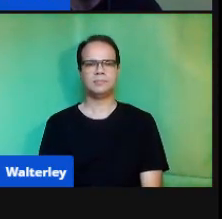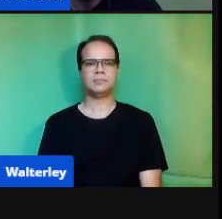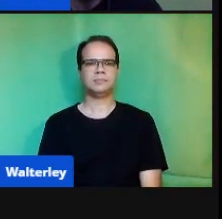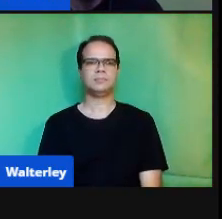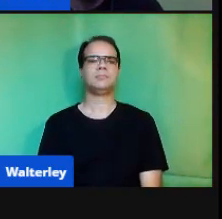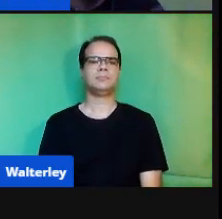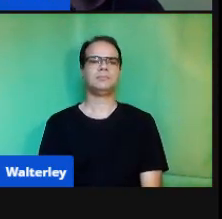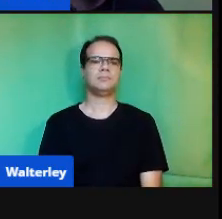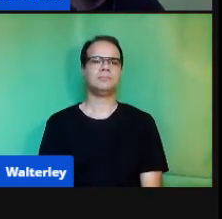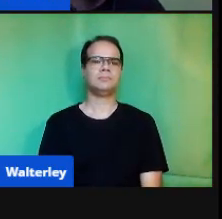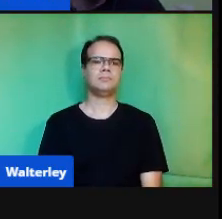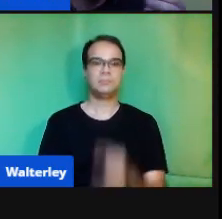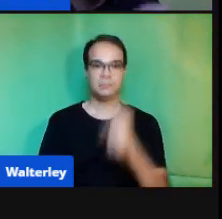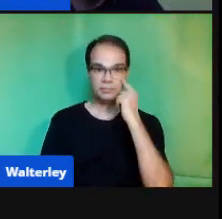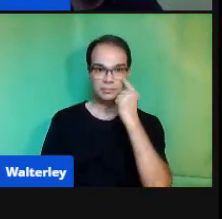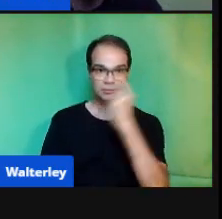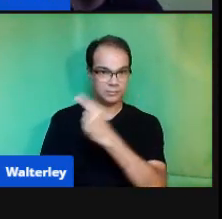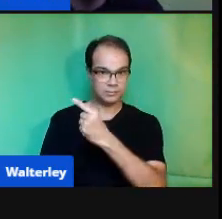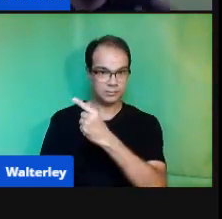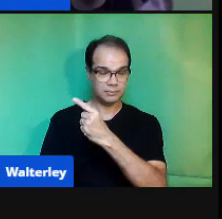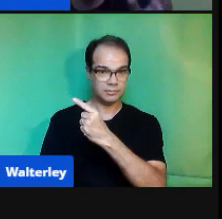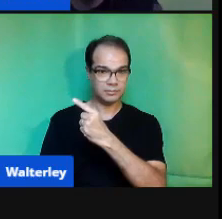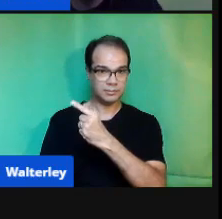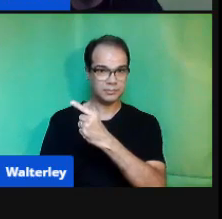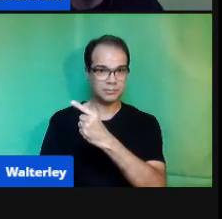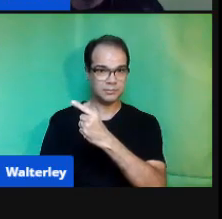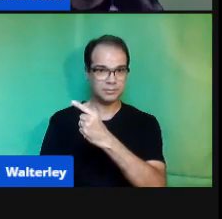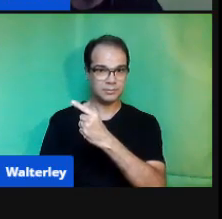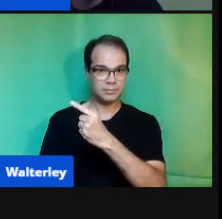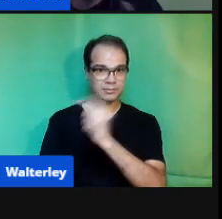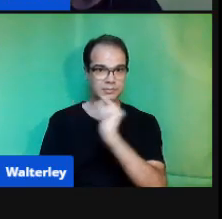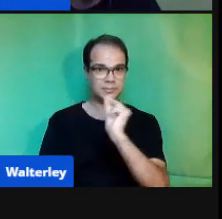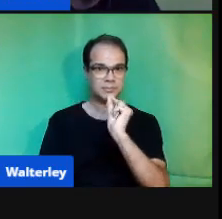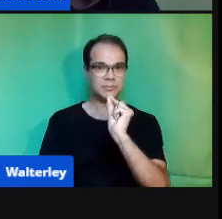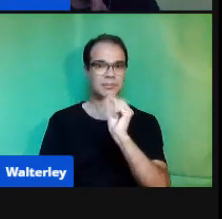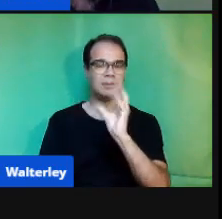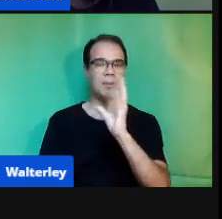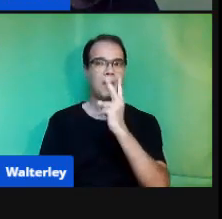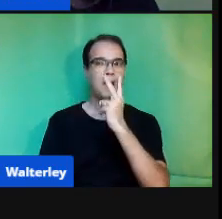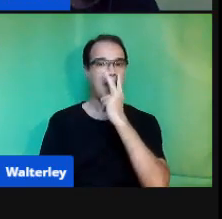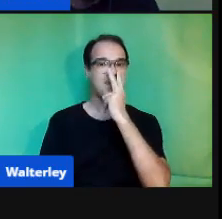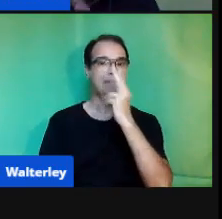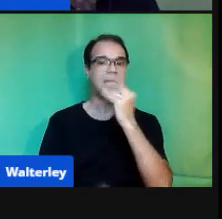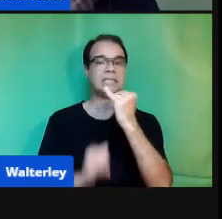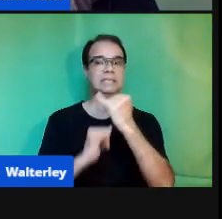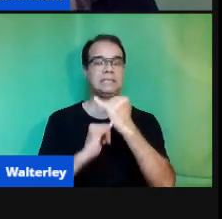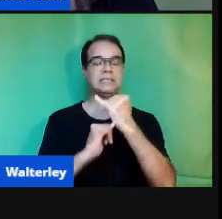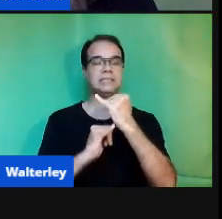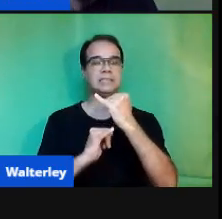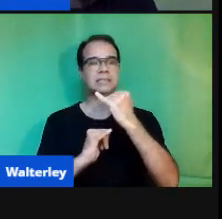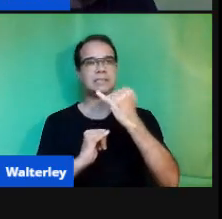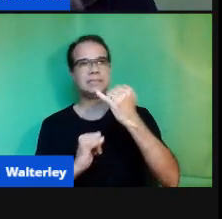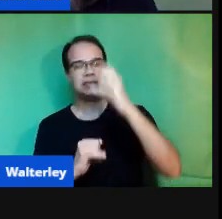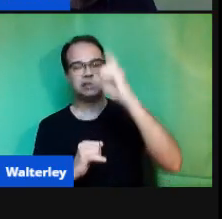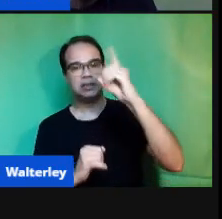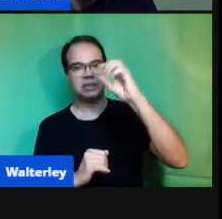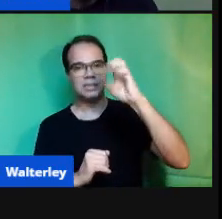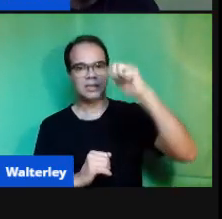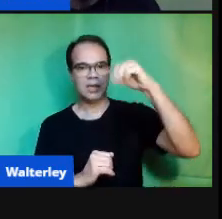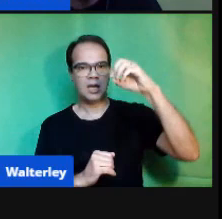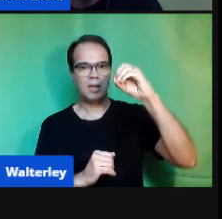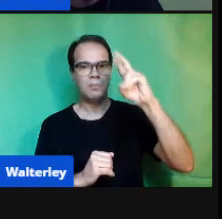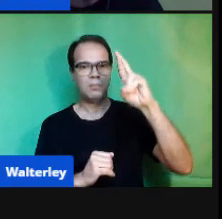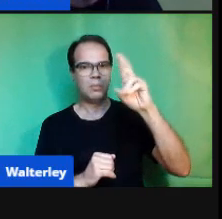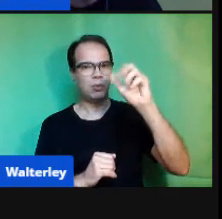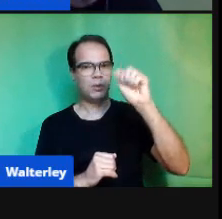Então, a própria última fala que ela fala. Eu temo que nossa democracia tenha sido uma coisa